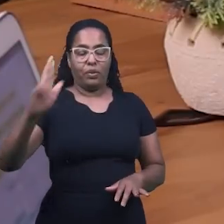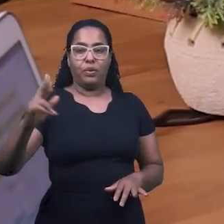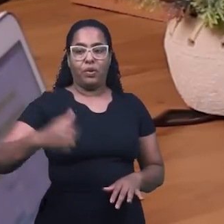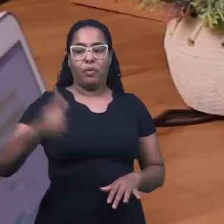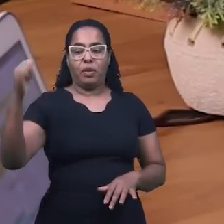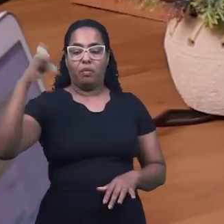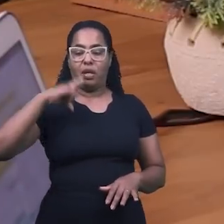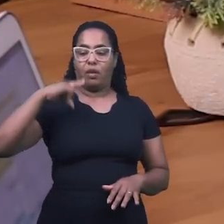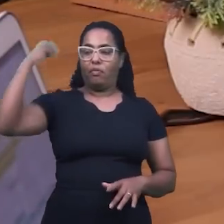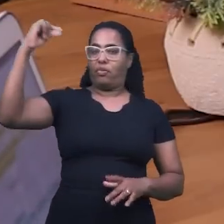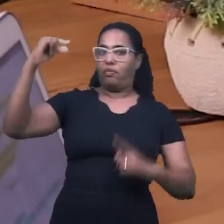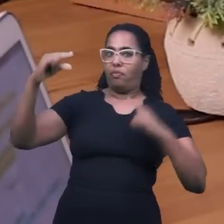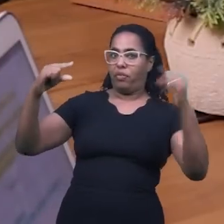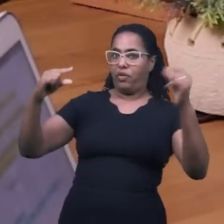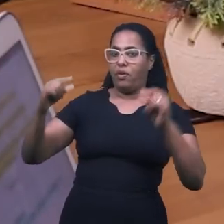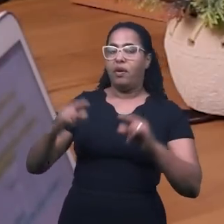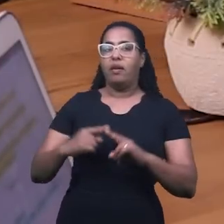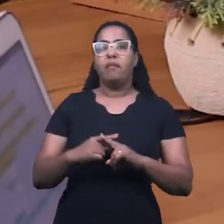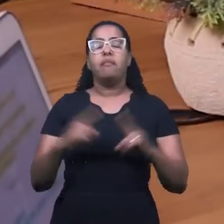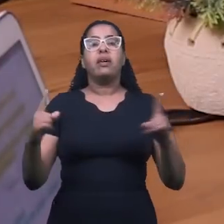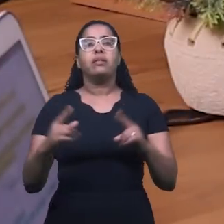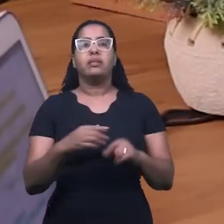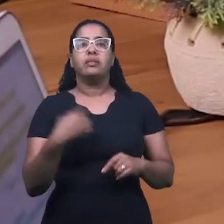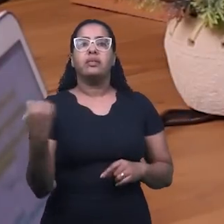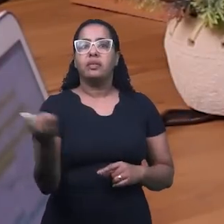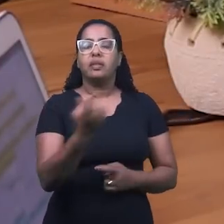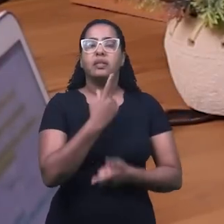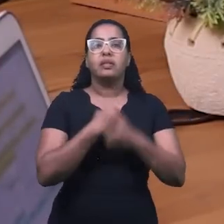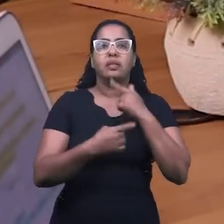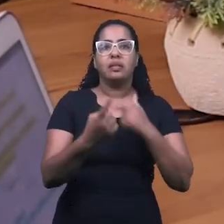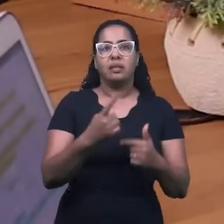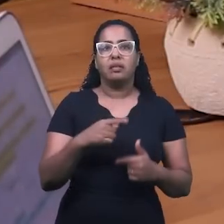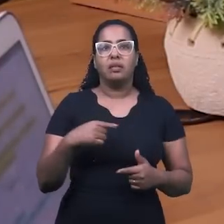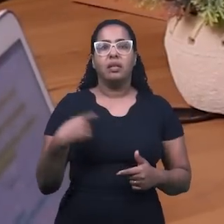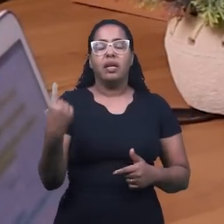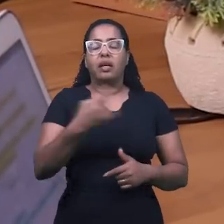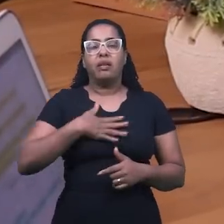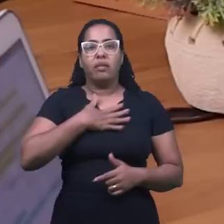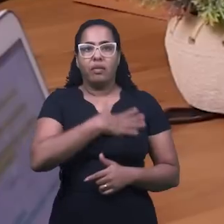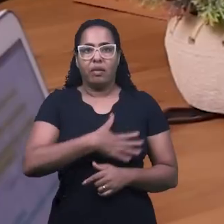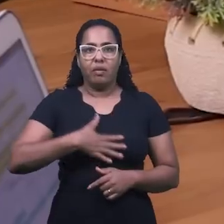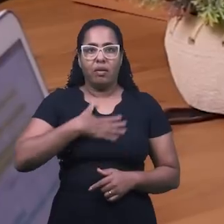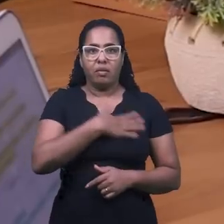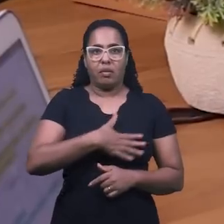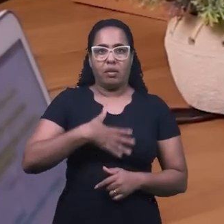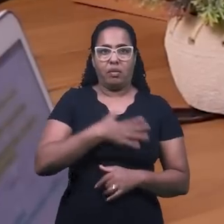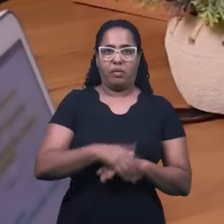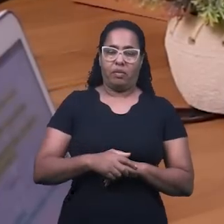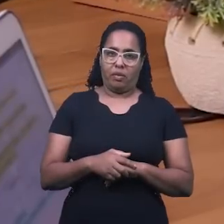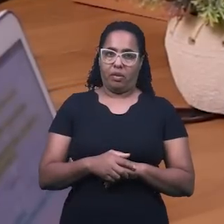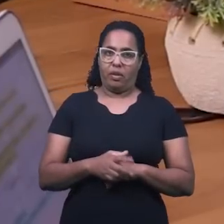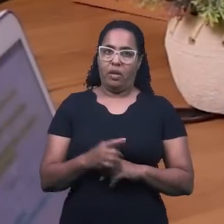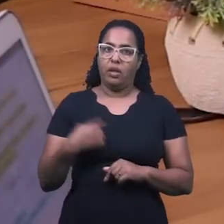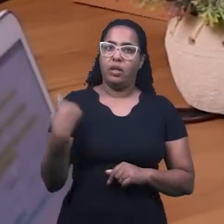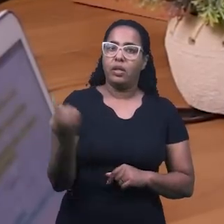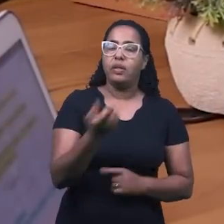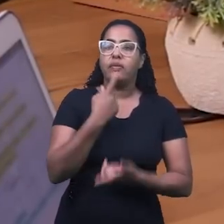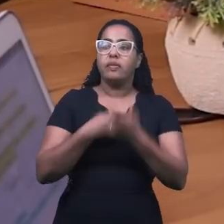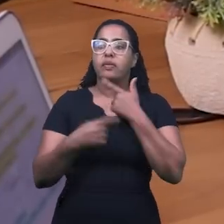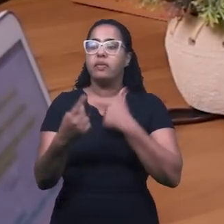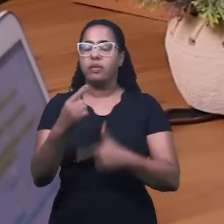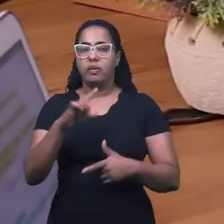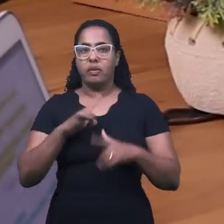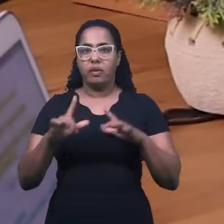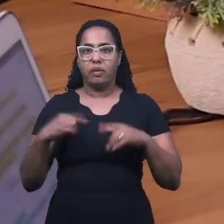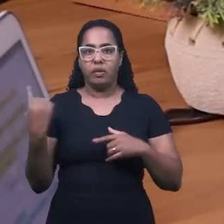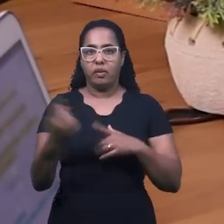Ele nos escolheu primeiro, né? Lógico. Mas nós queremos. É o nosso prazer. Nós queremos